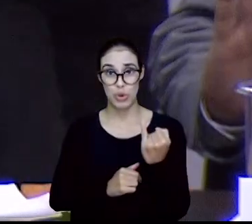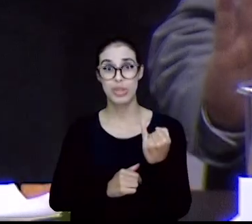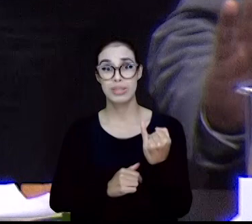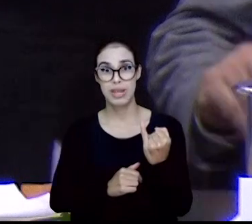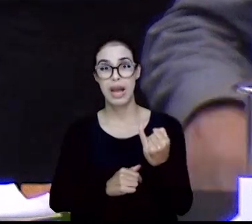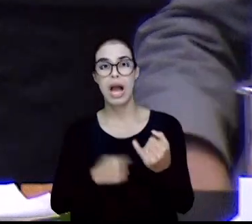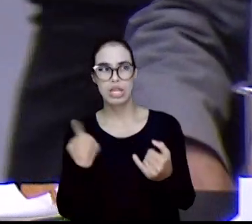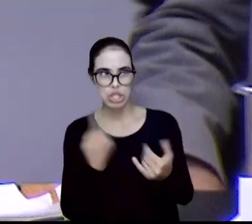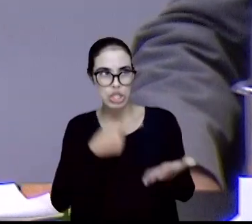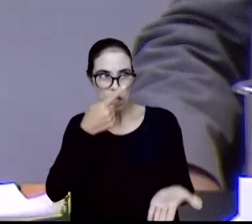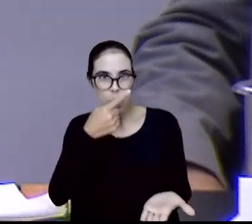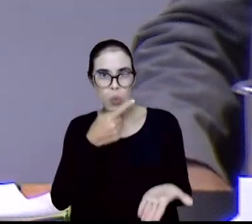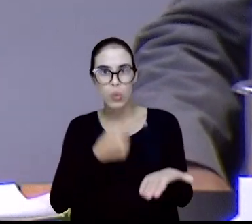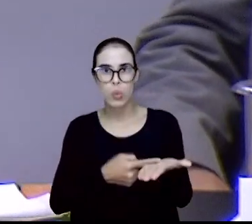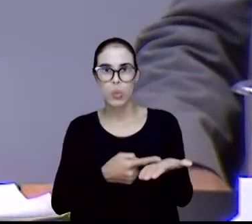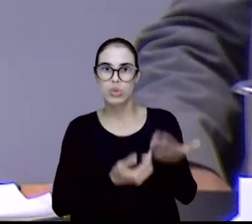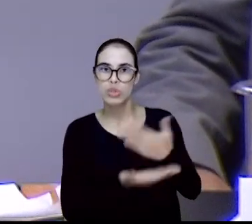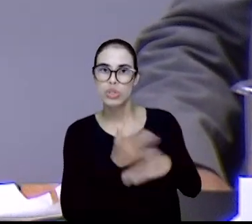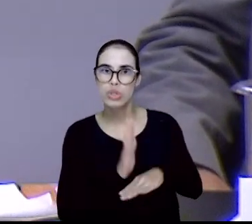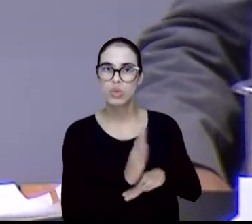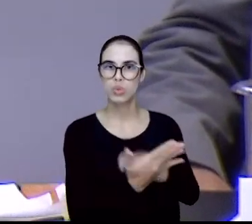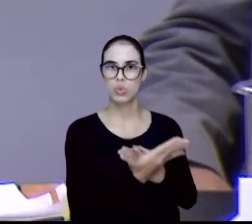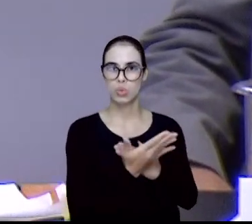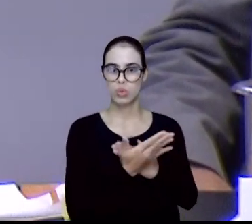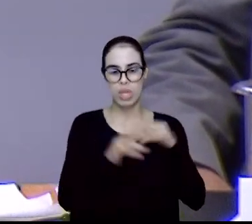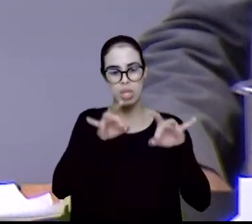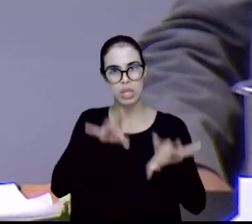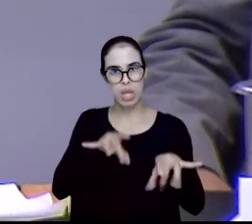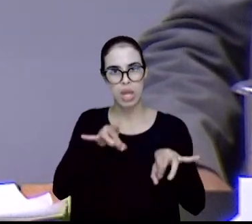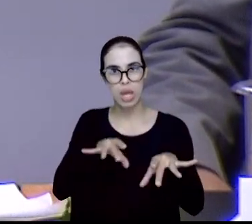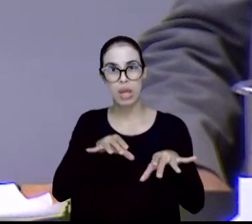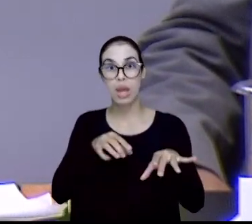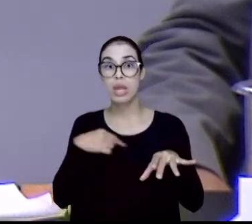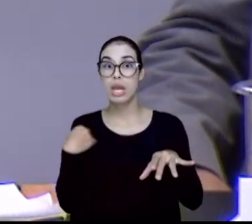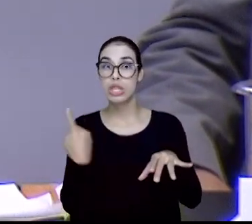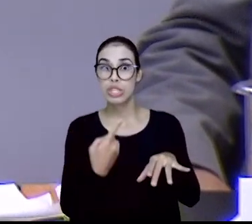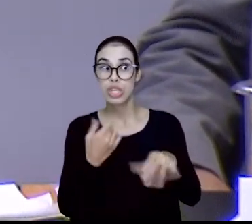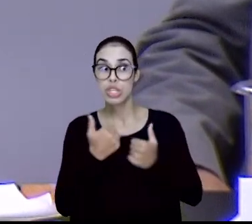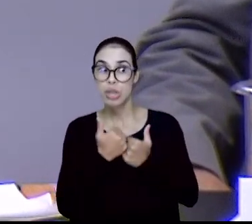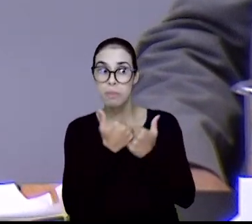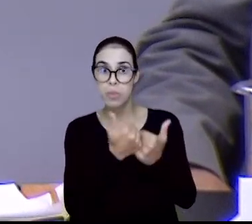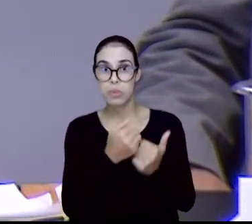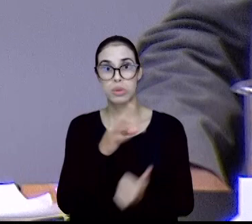técnica, estamos apoiando o TRT4 para